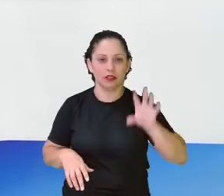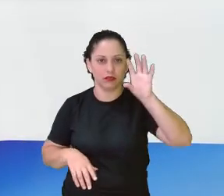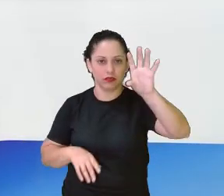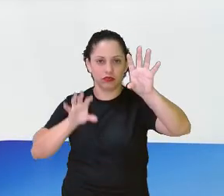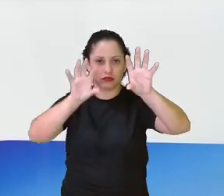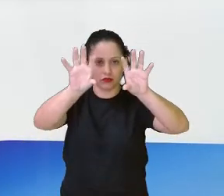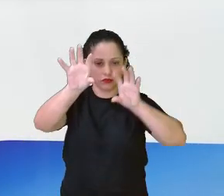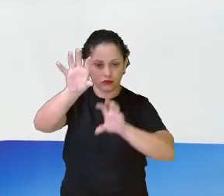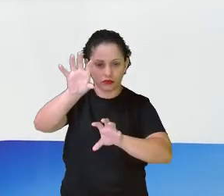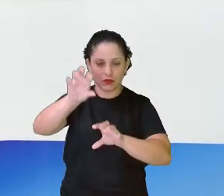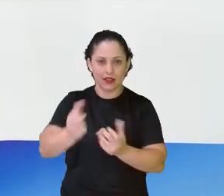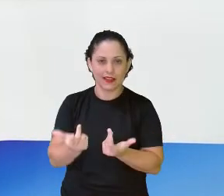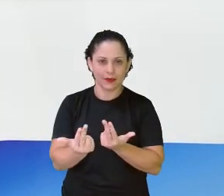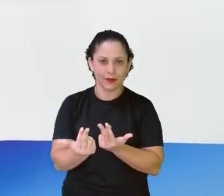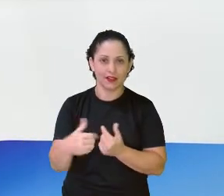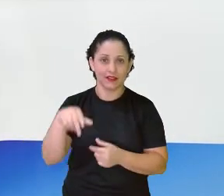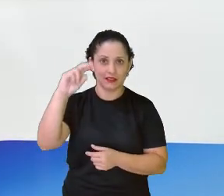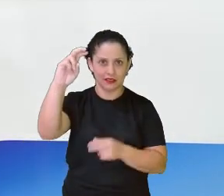vale 5.